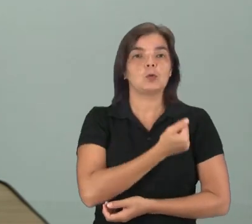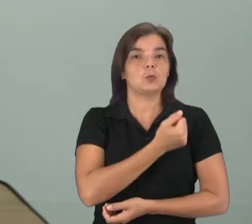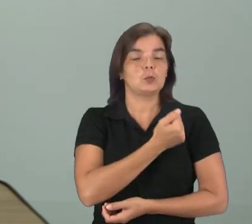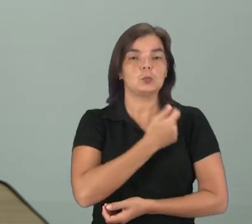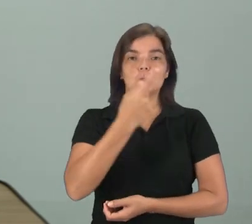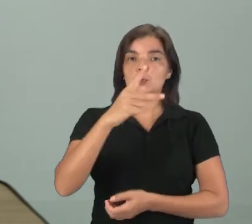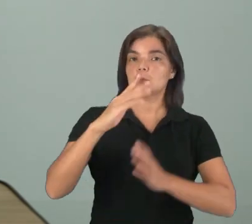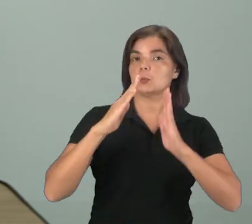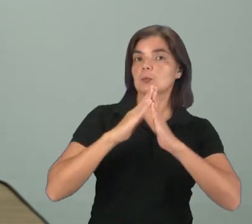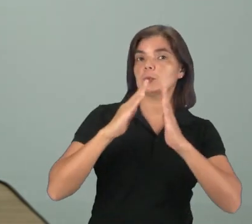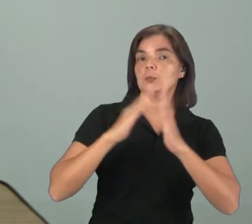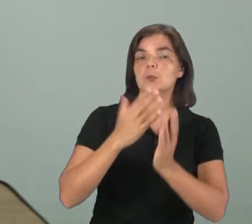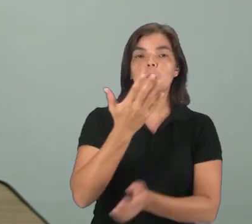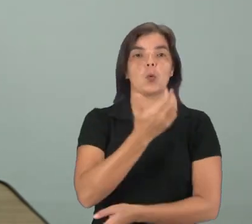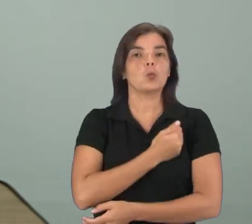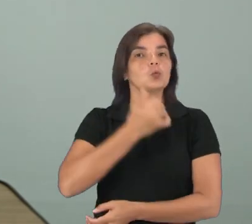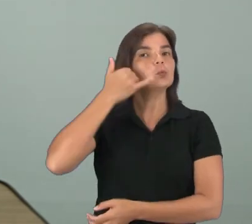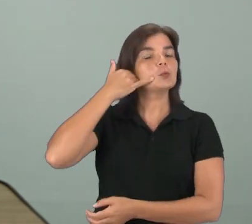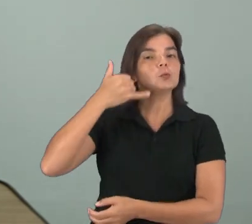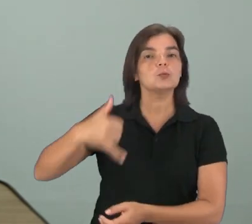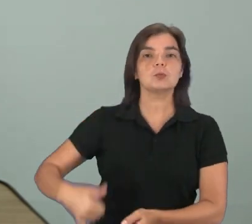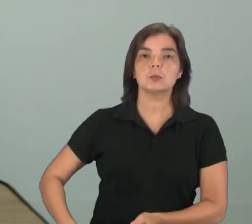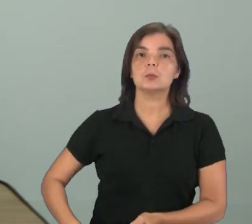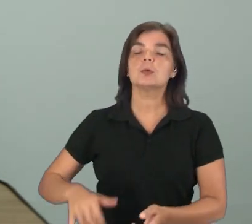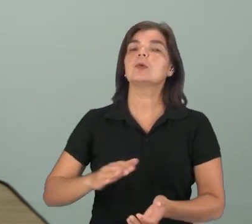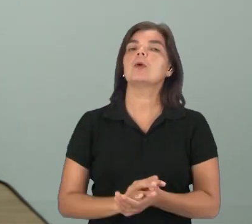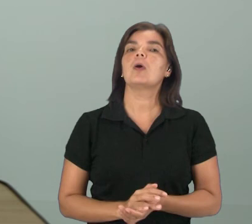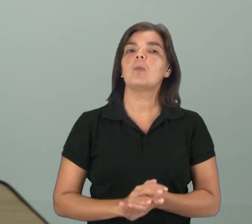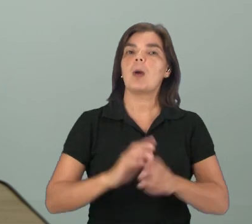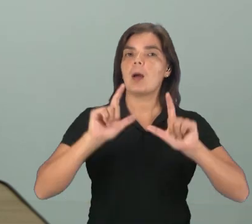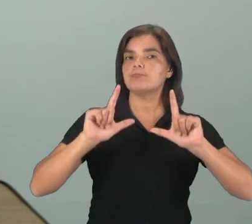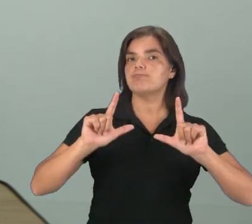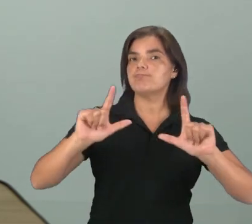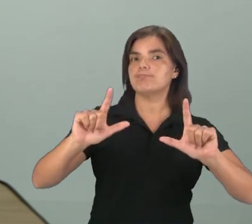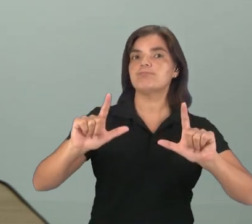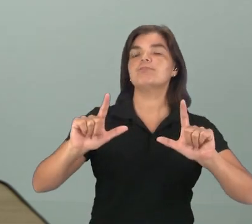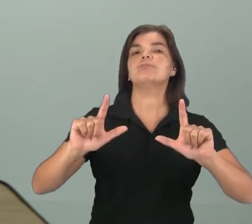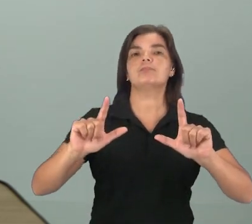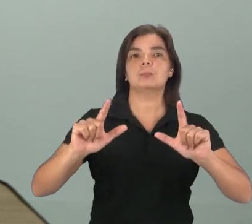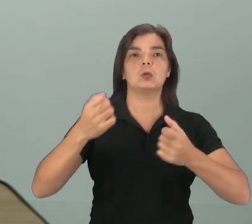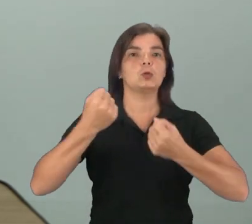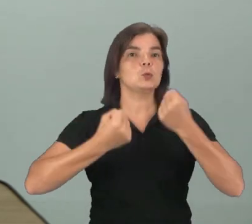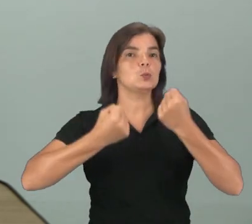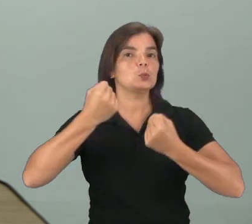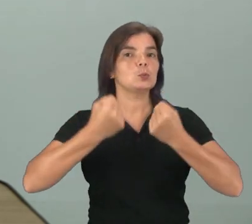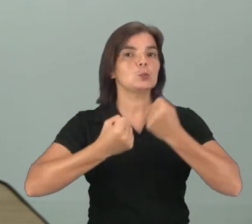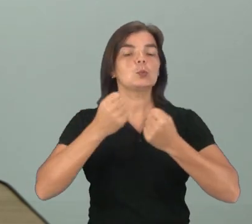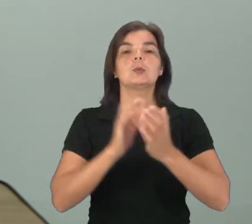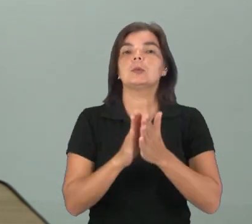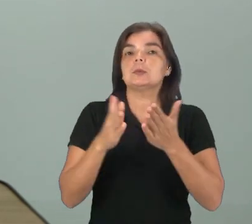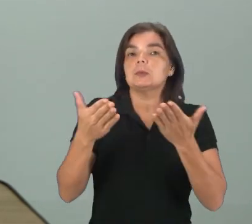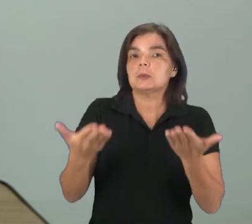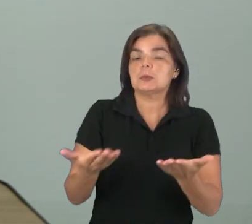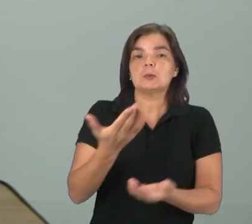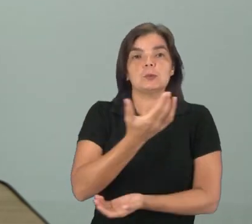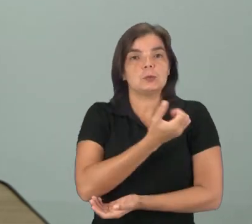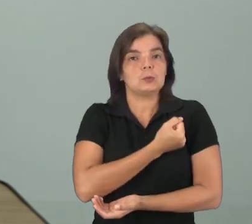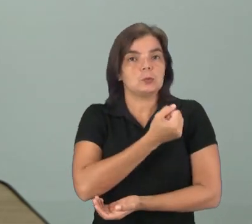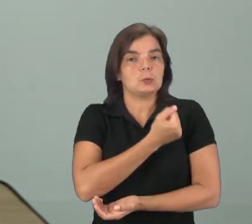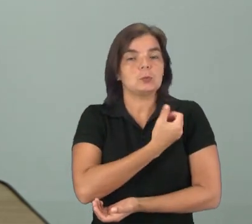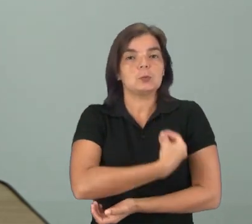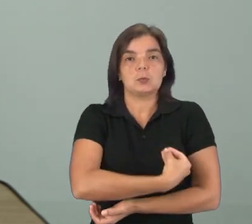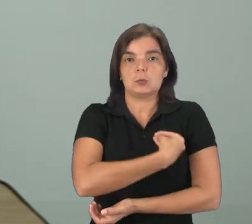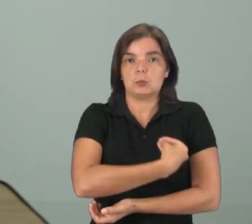sua casa, o número de um telefone, a placa de um carro. Então, os números